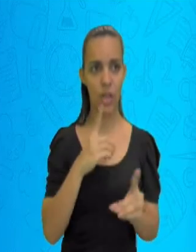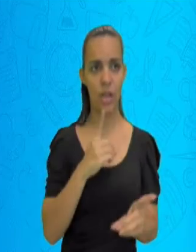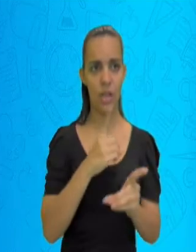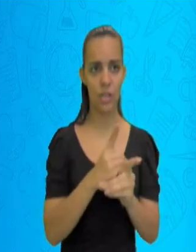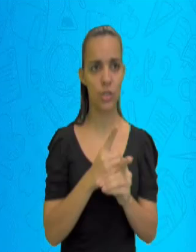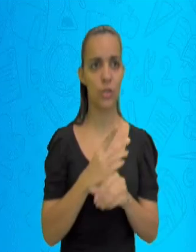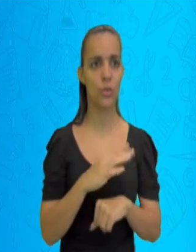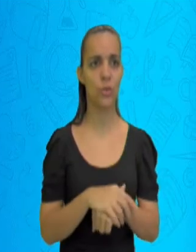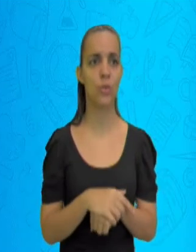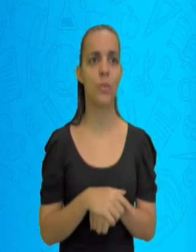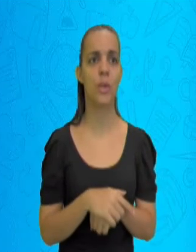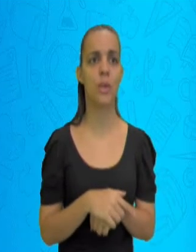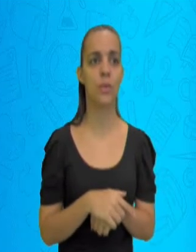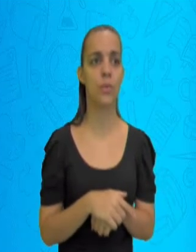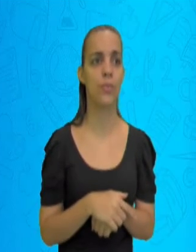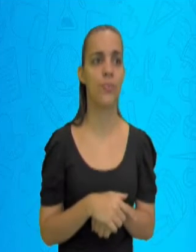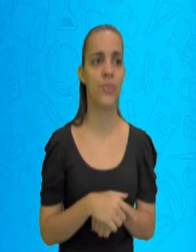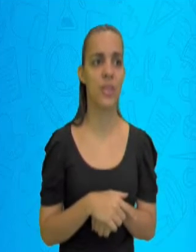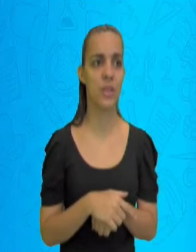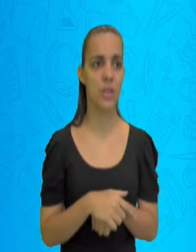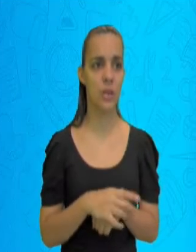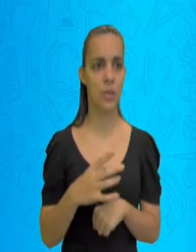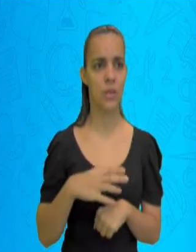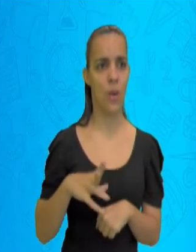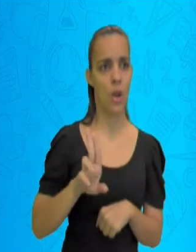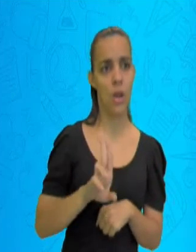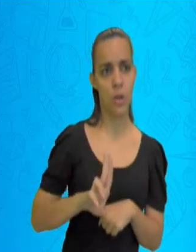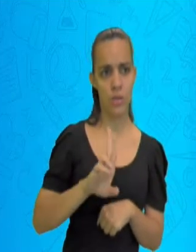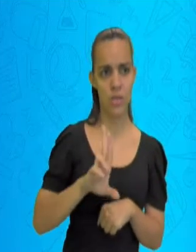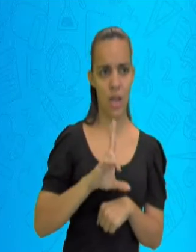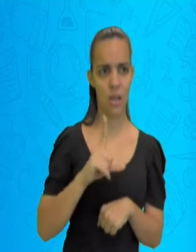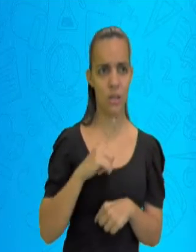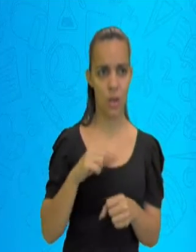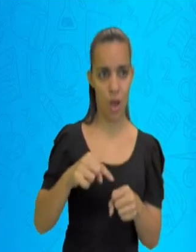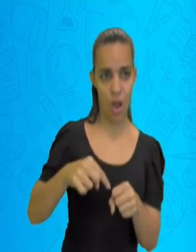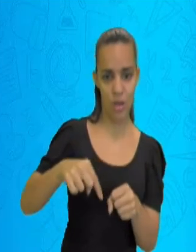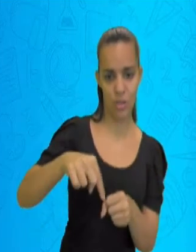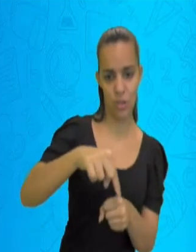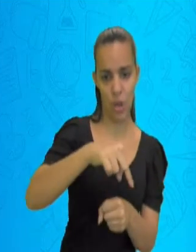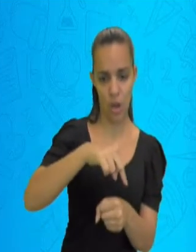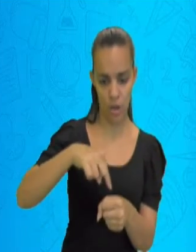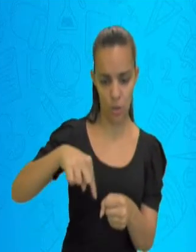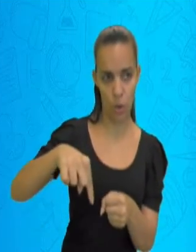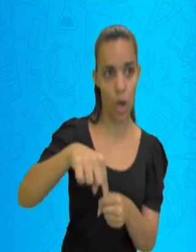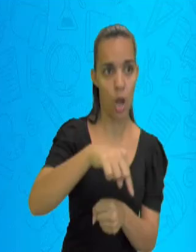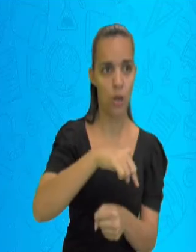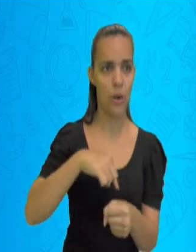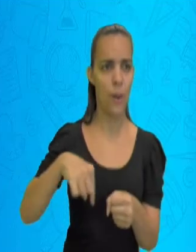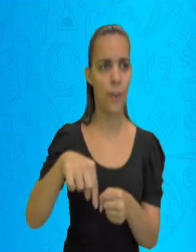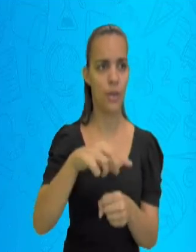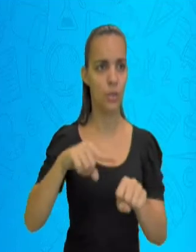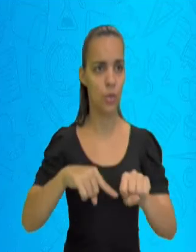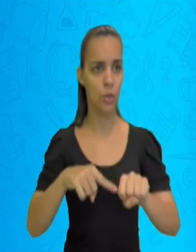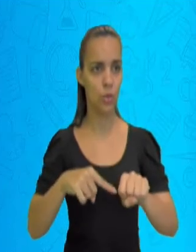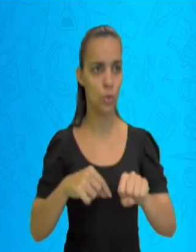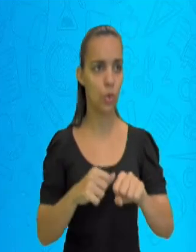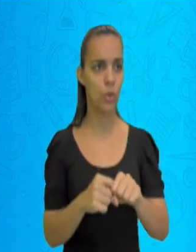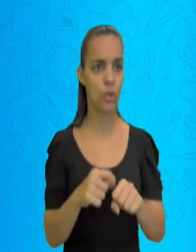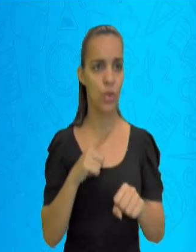Goldstein. Também na região ao redor do núcleo existe a